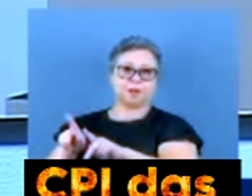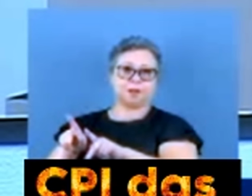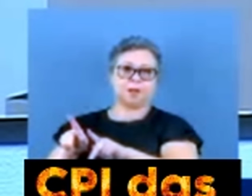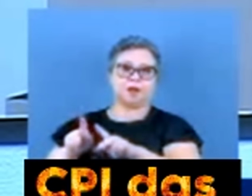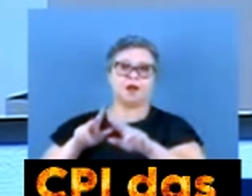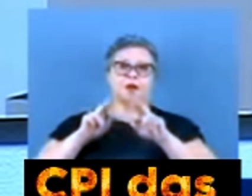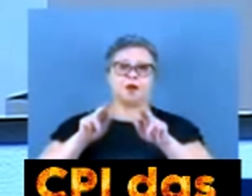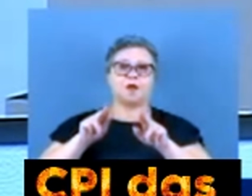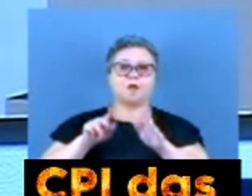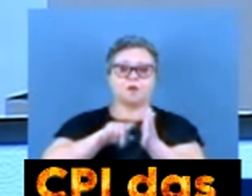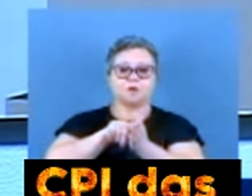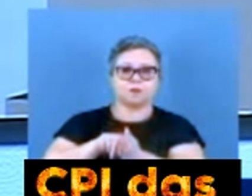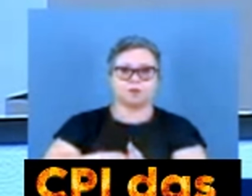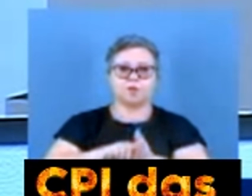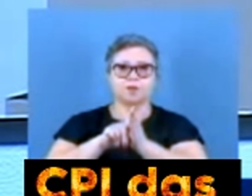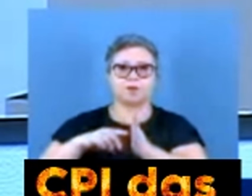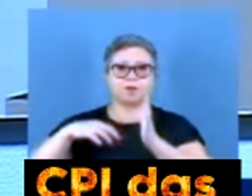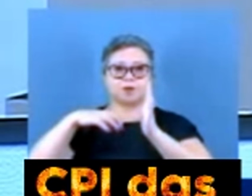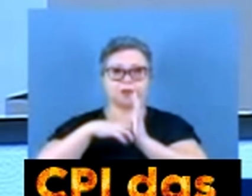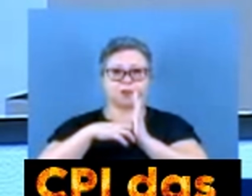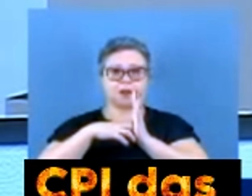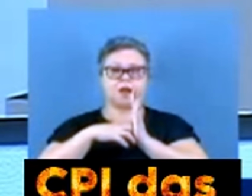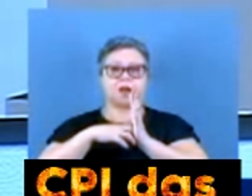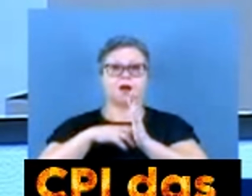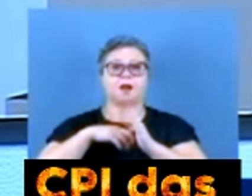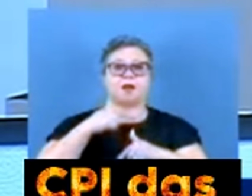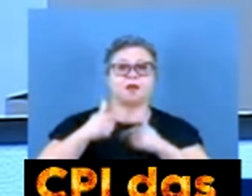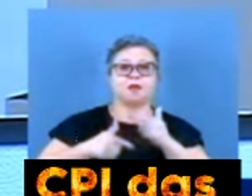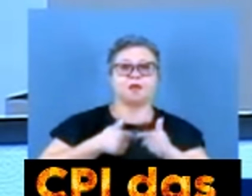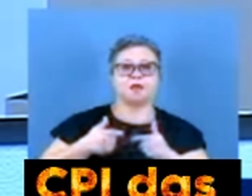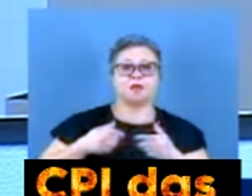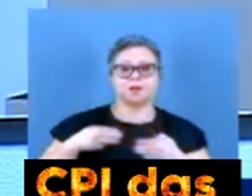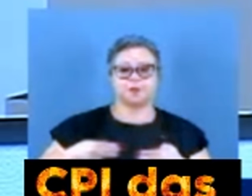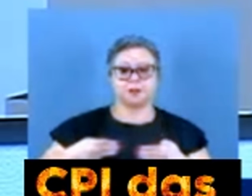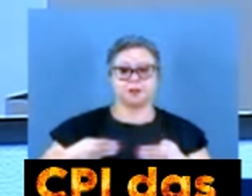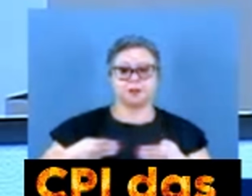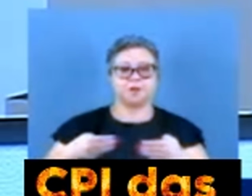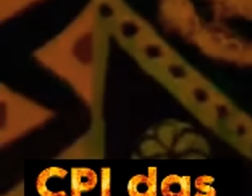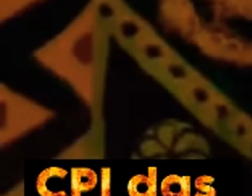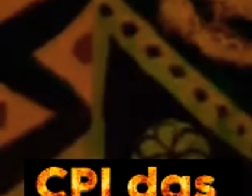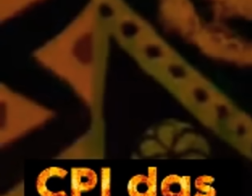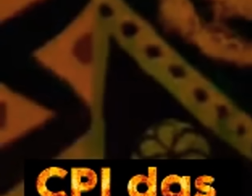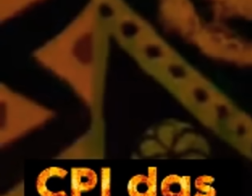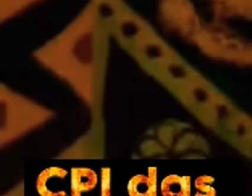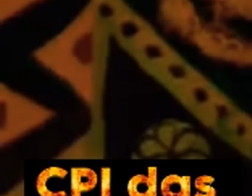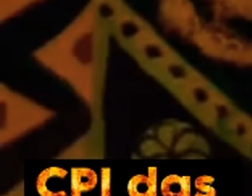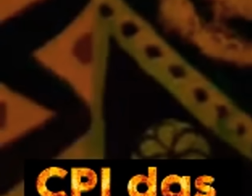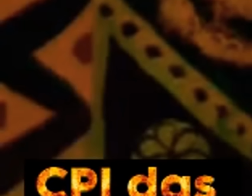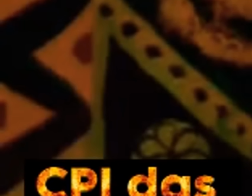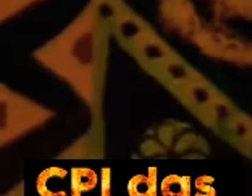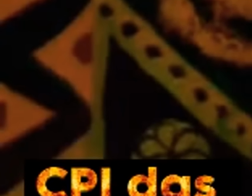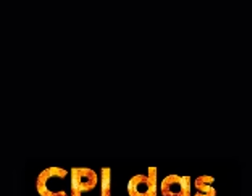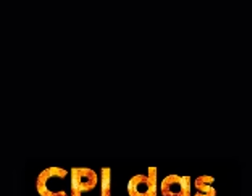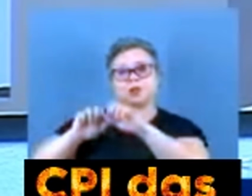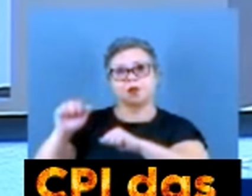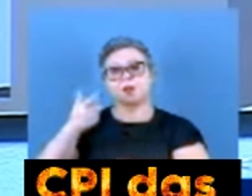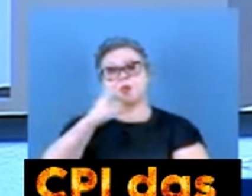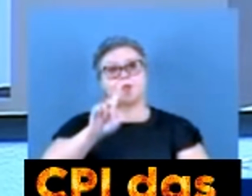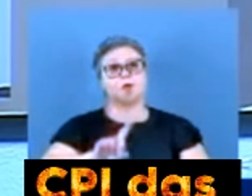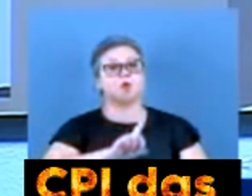como consultor do Senado, que trabalha também no Ministério do Meio Ambiente. 2000 anos